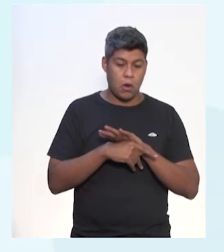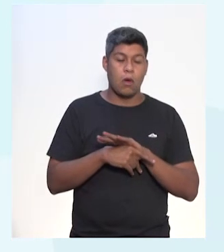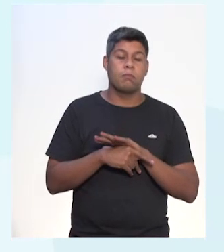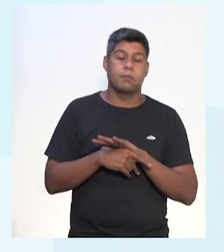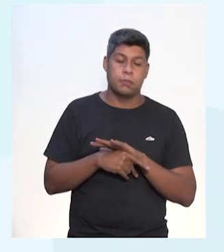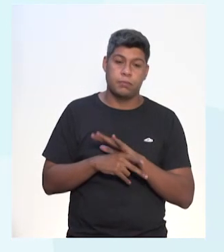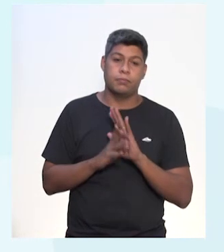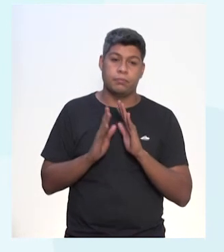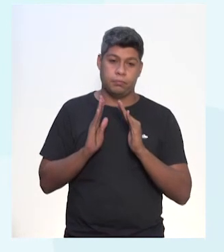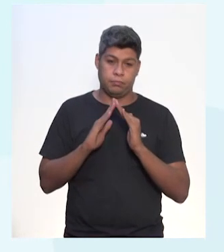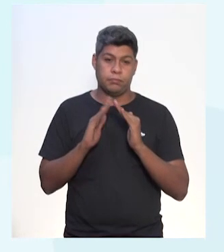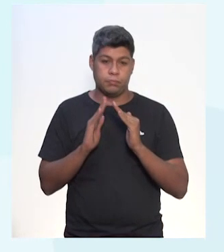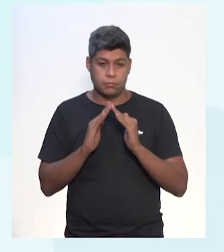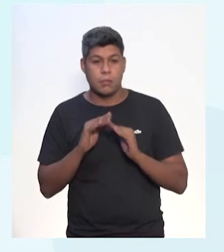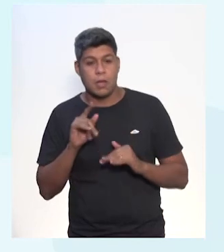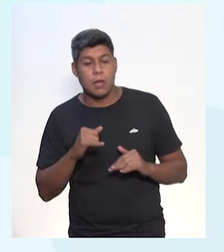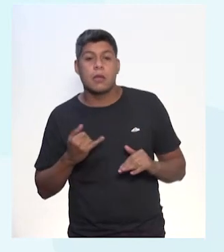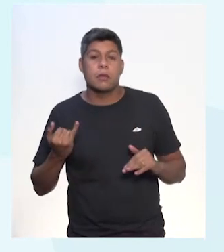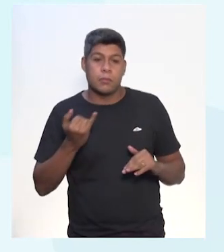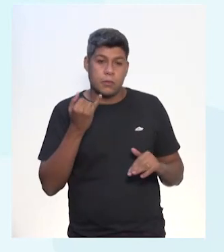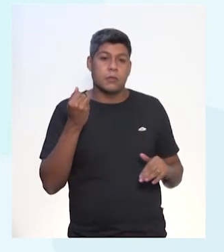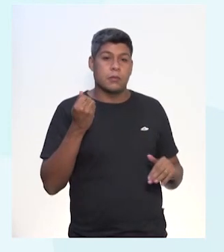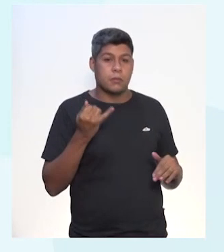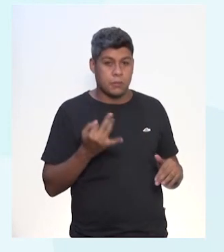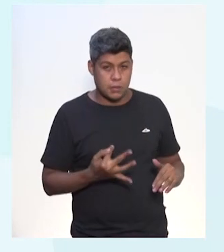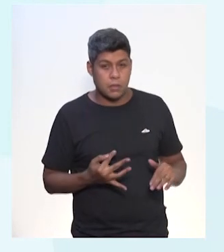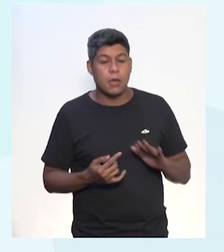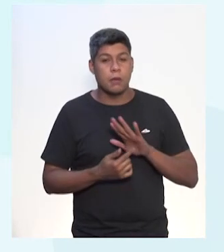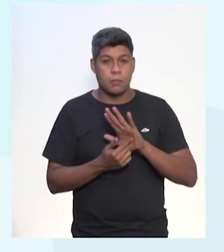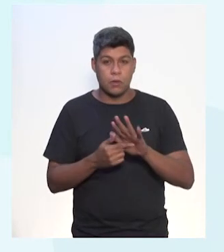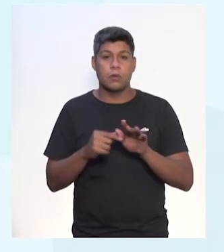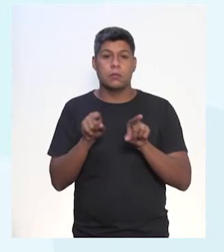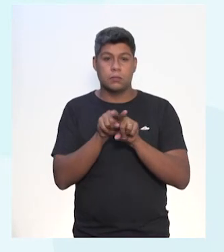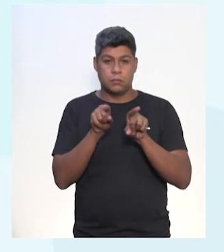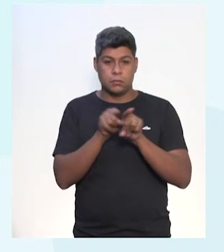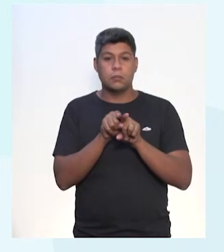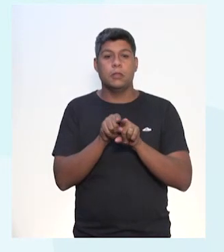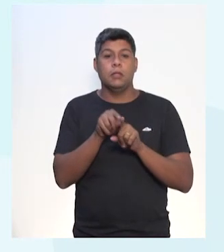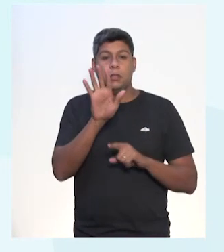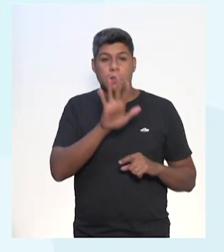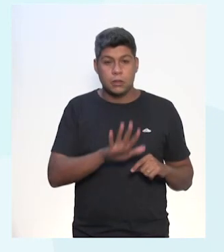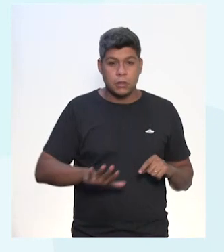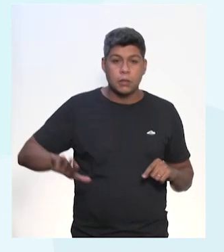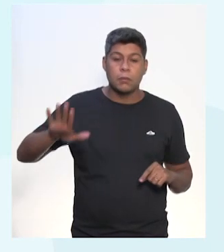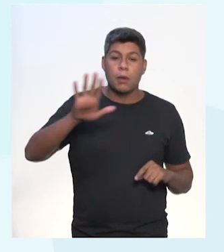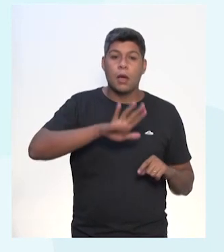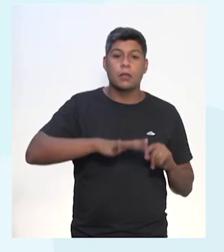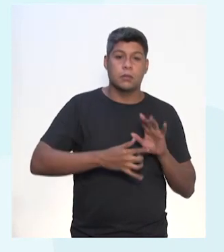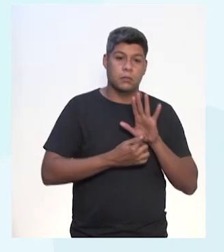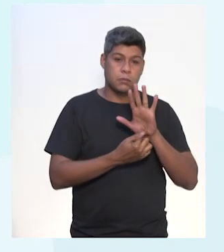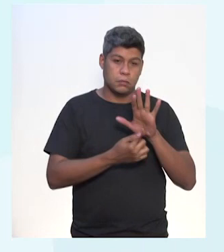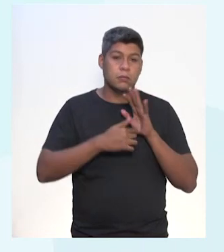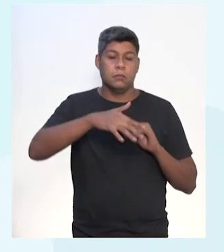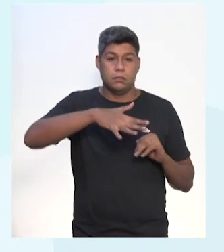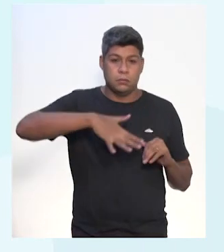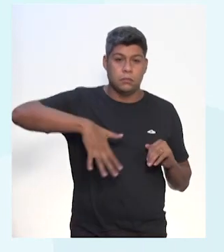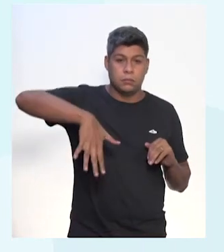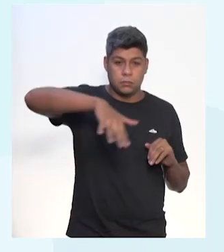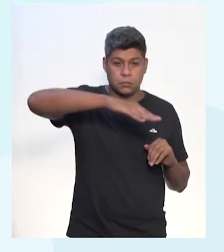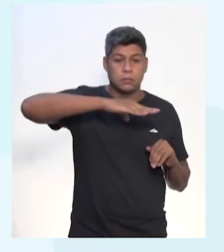próprio habitat, tá certo? Isso é importante retratar, mostrando aí uma imagem de satélite da região